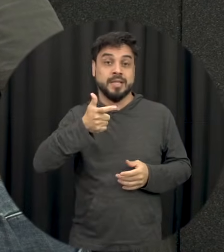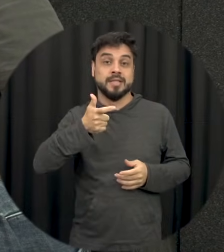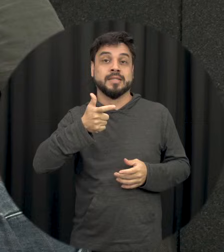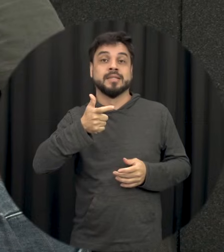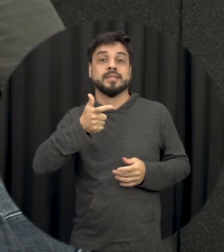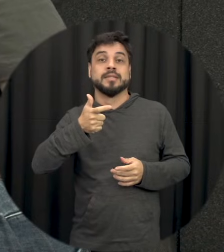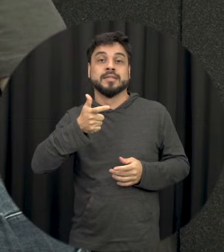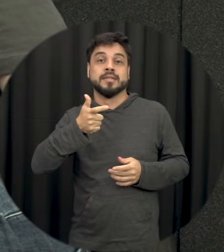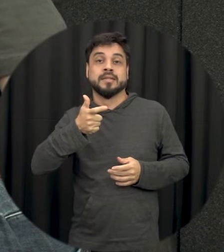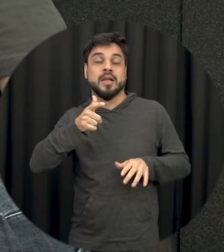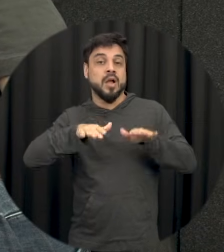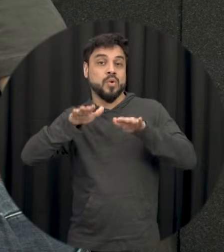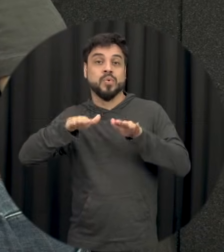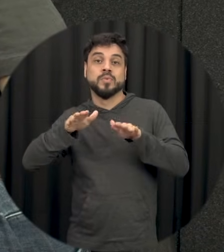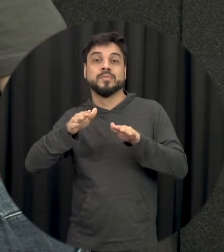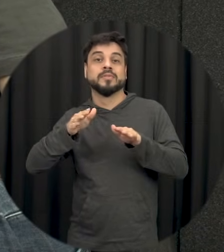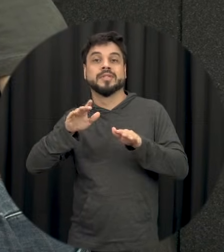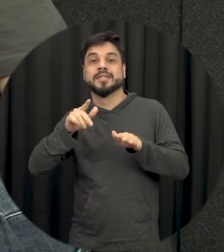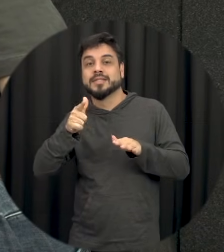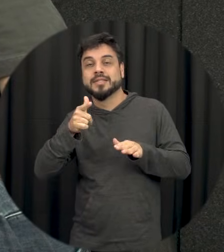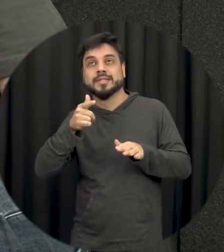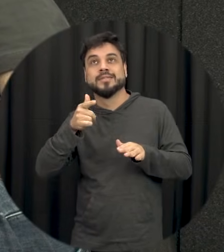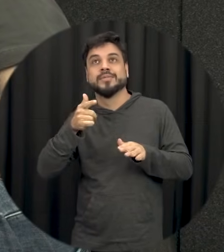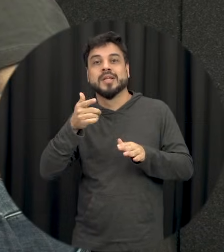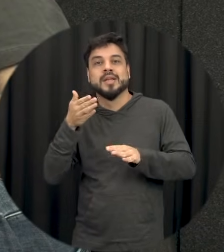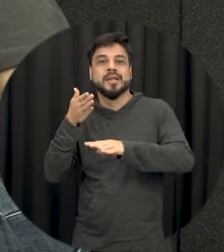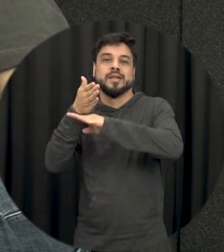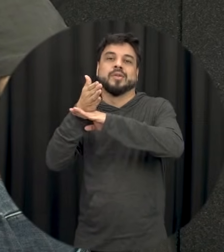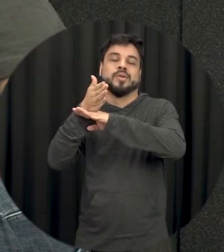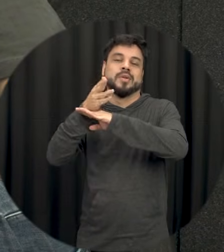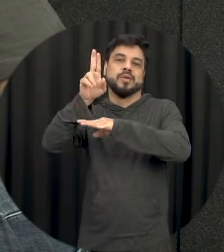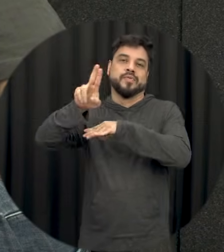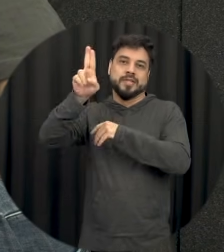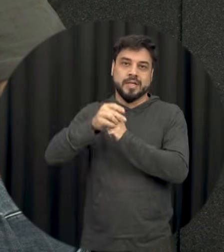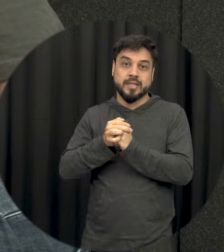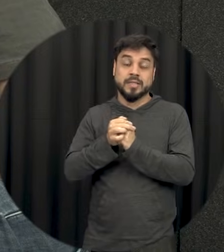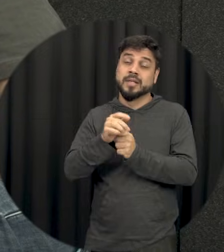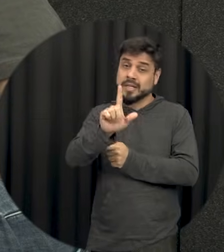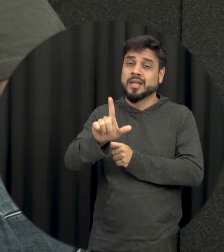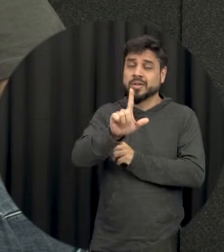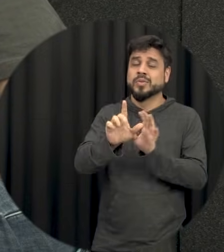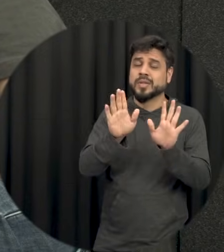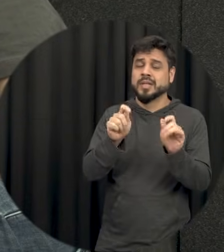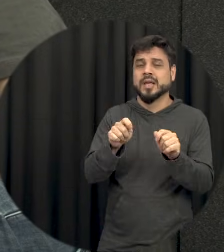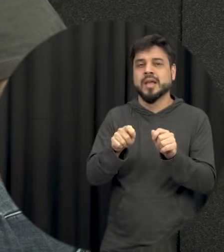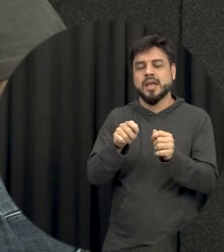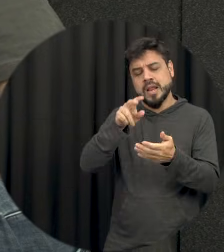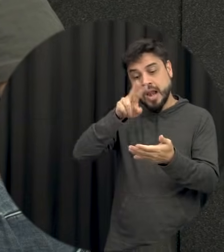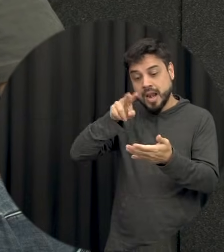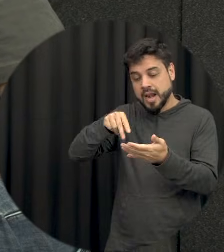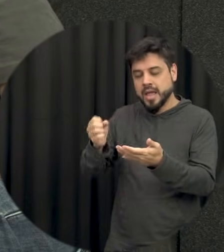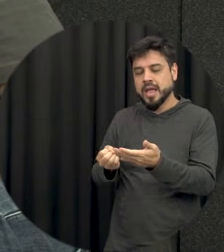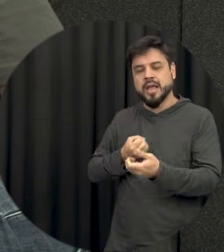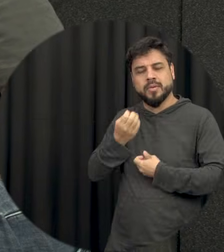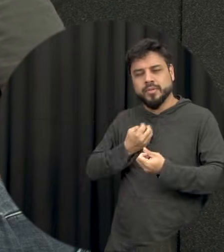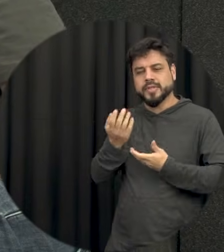universidade. Vamos dizer, a literatura ainda vai. Você pode ser um leitor de literatura, de poesia, de narrativa,